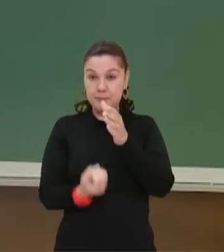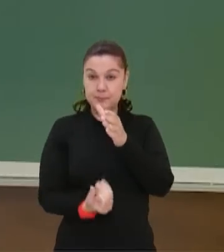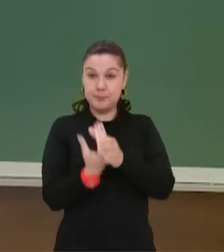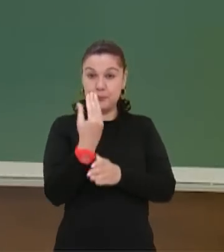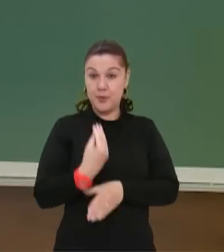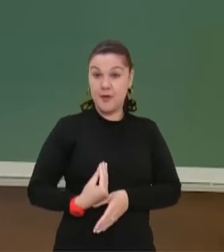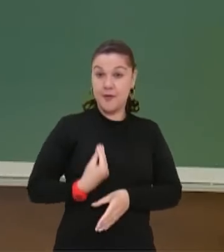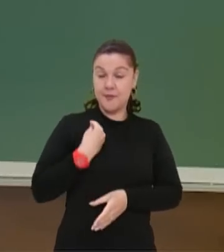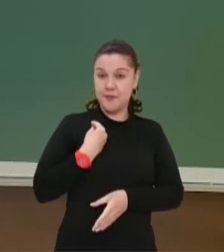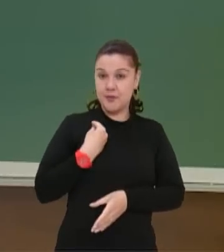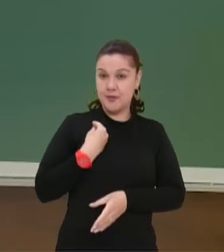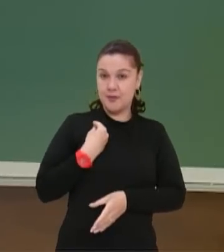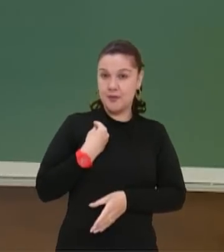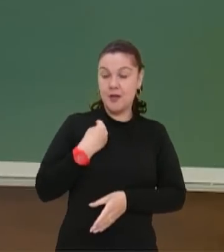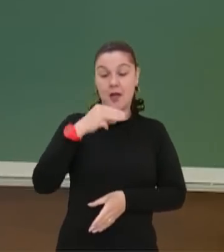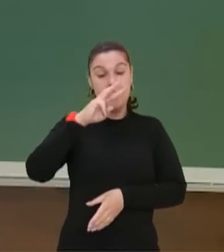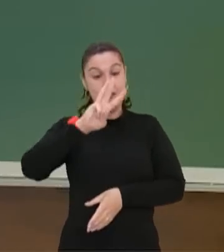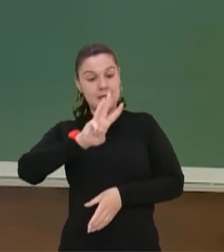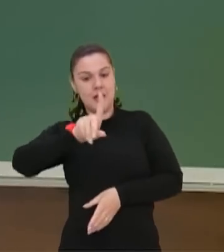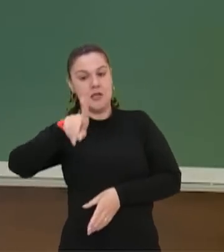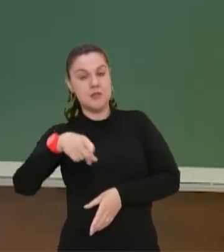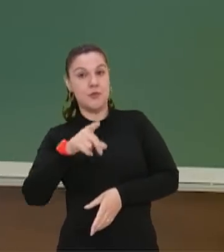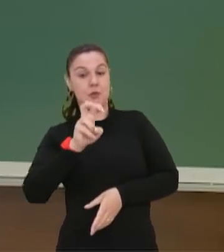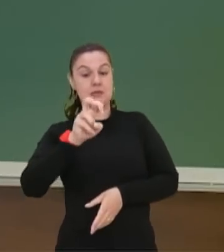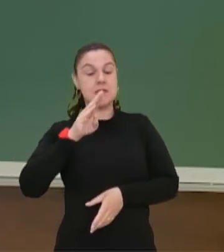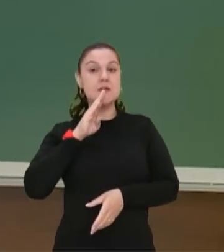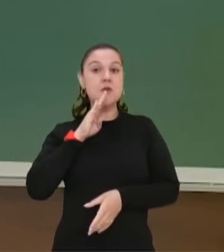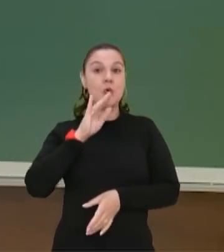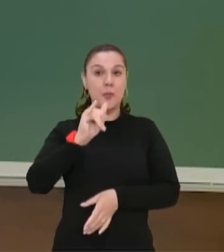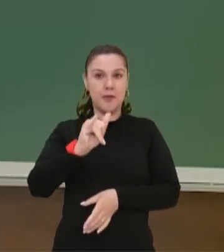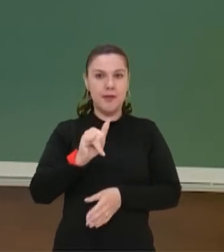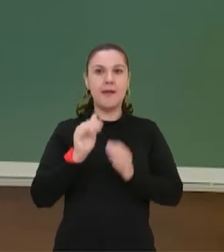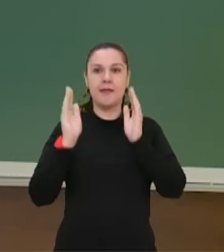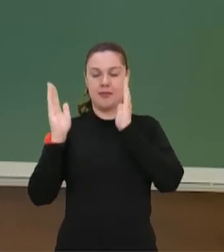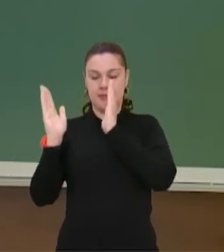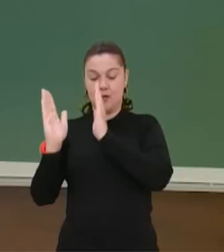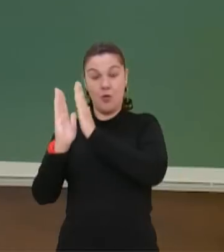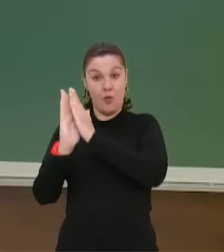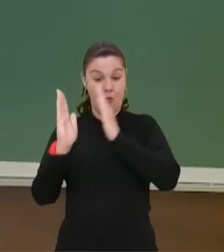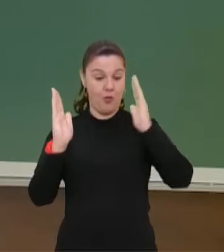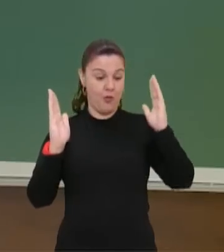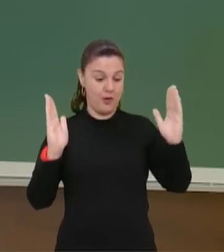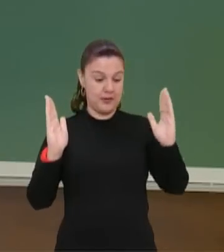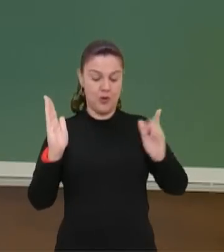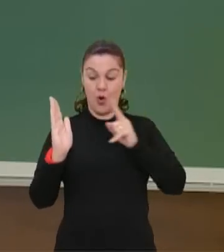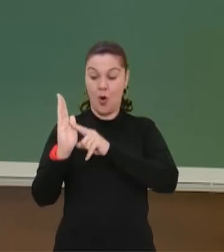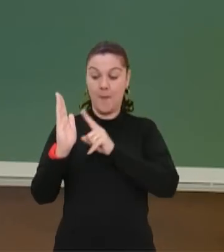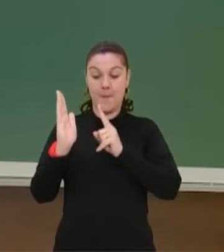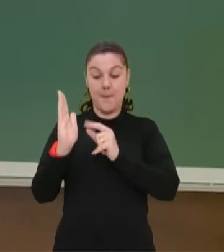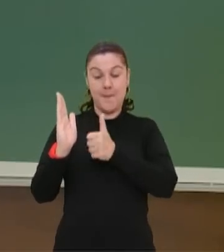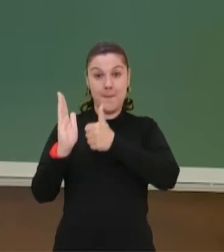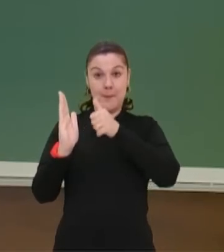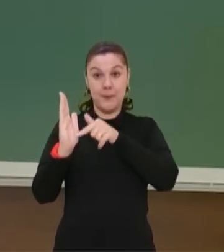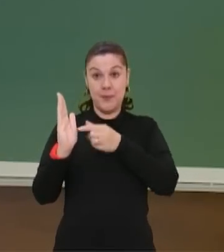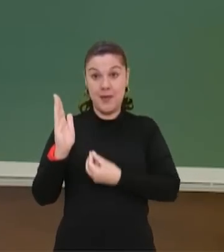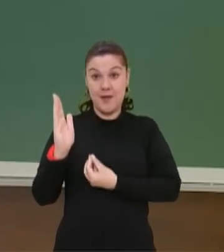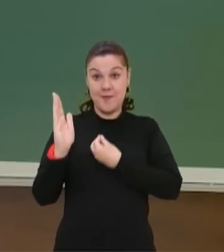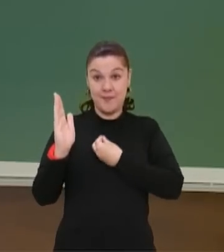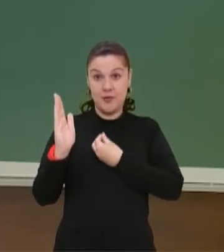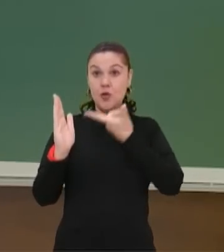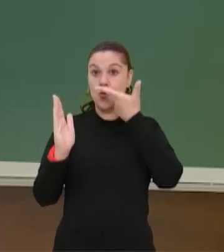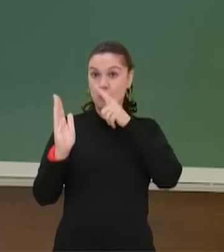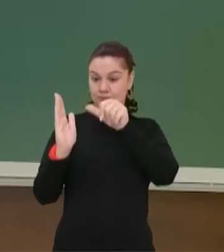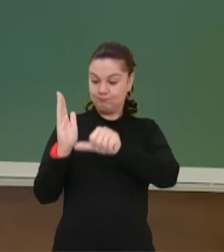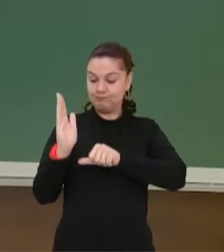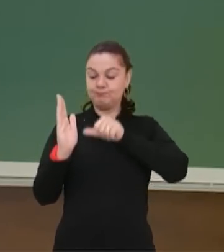surgiu apenas há 3,5 bilhões de anos. Isso significa dizer que o primeiro ser vivo só conseguiu